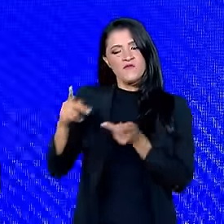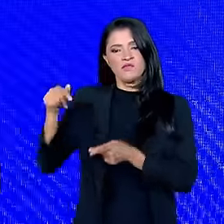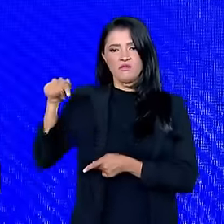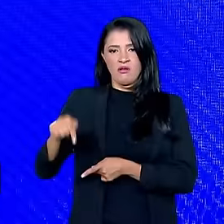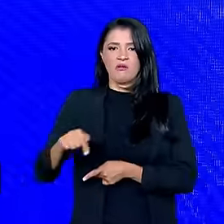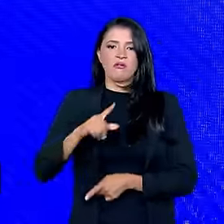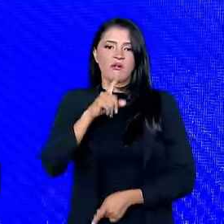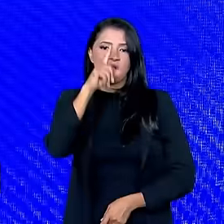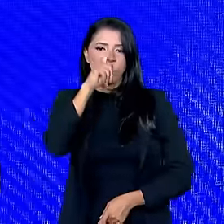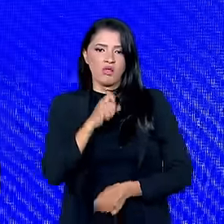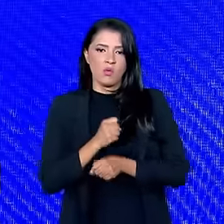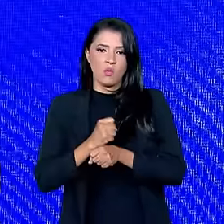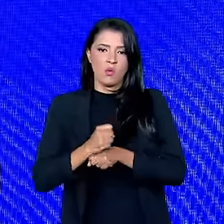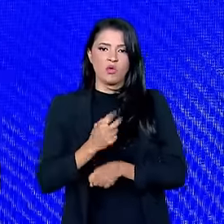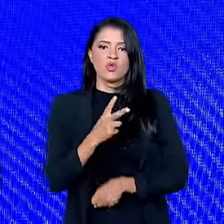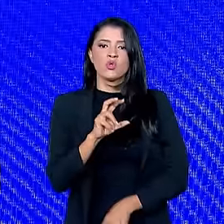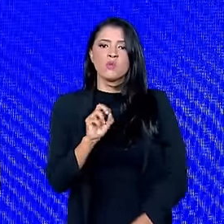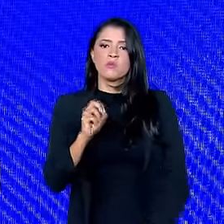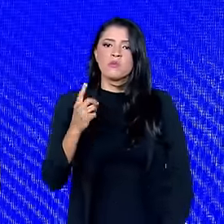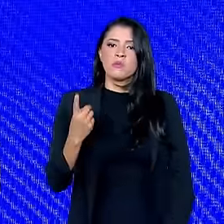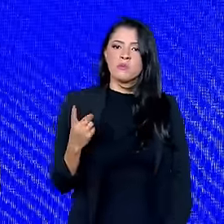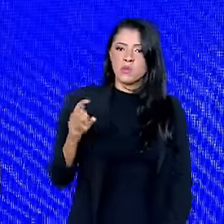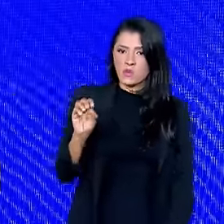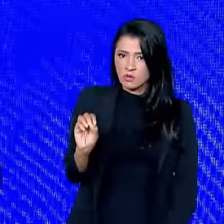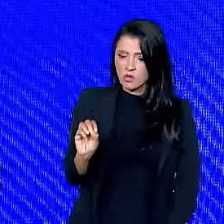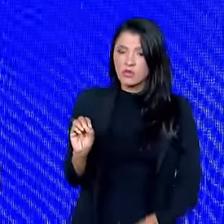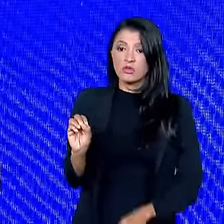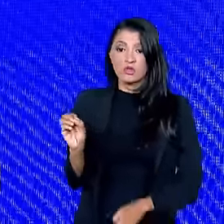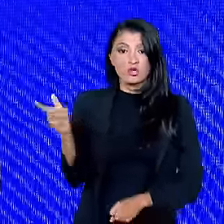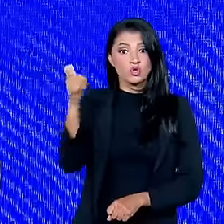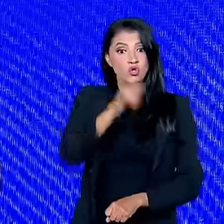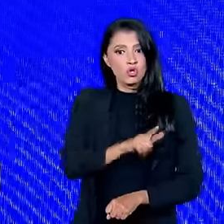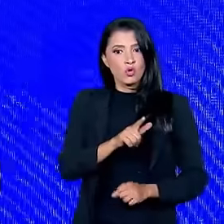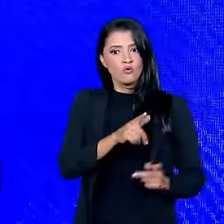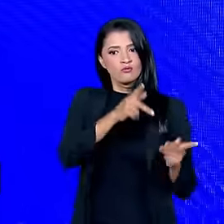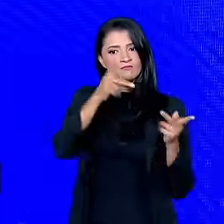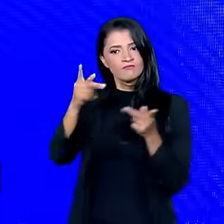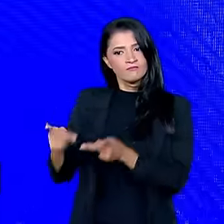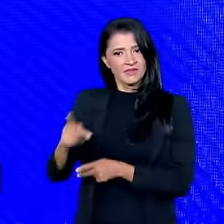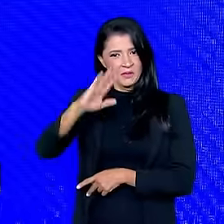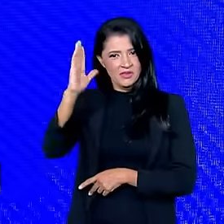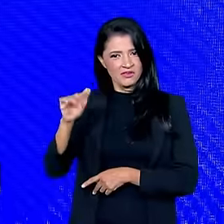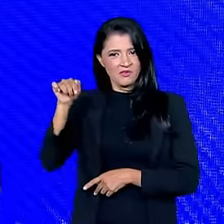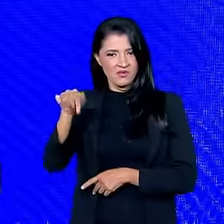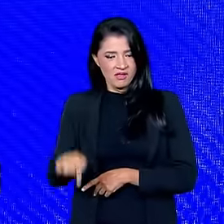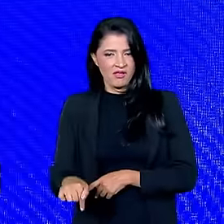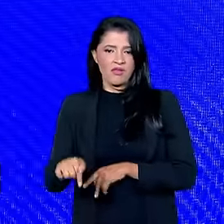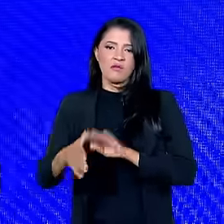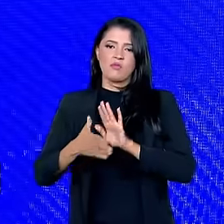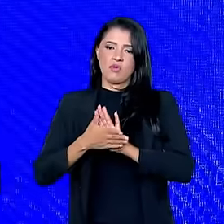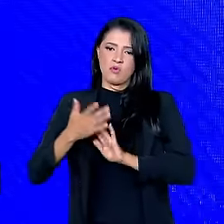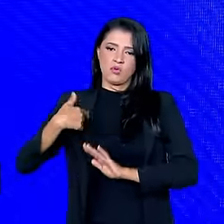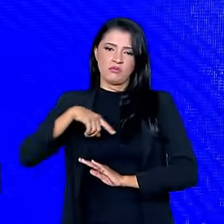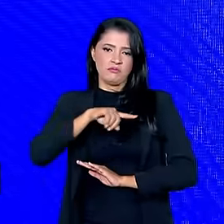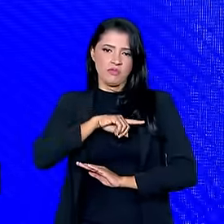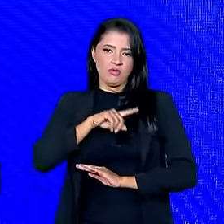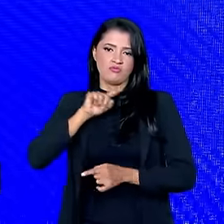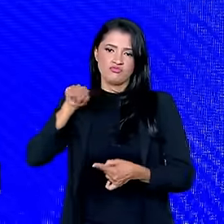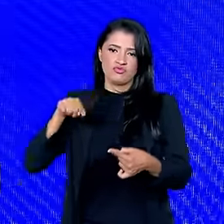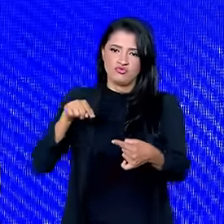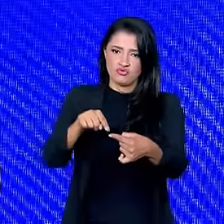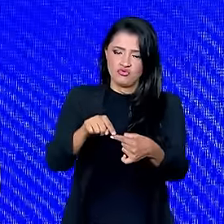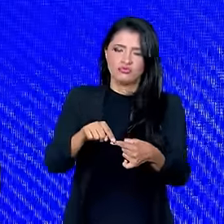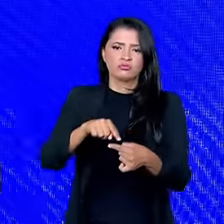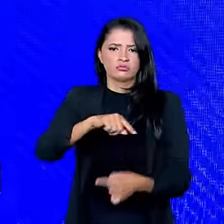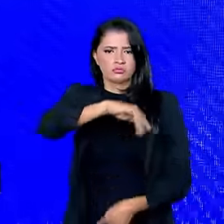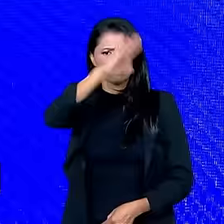2010. Trazer de volta o Brasil à região é o propósito desta minha visita. O Brasil